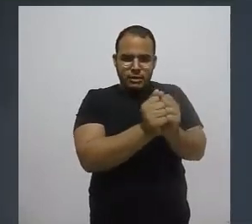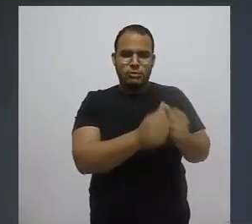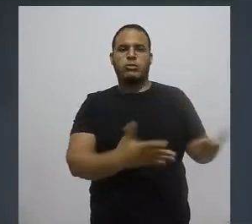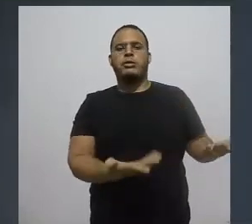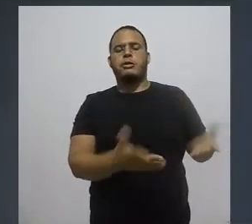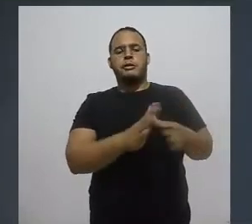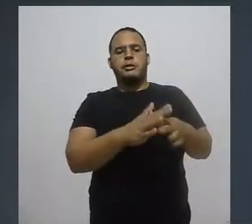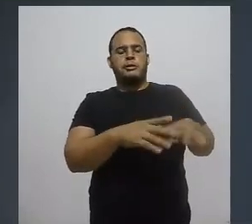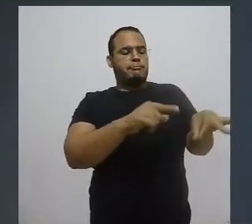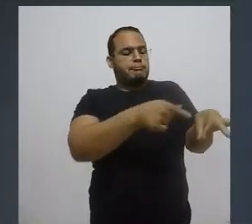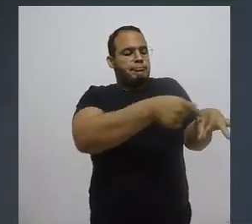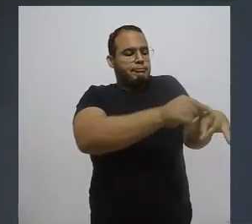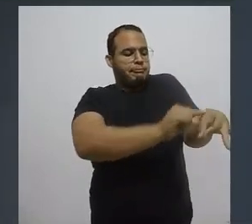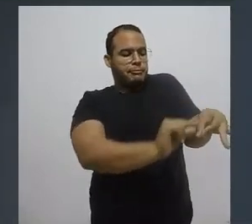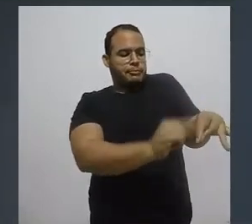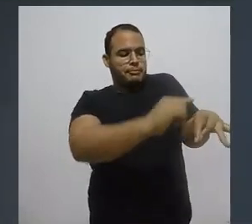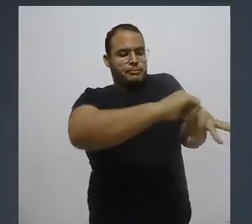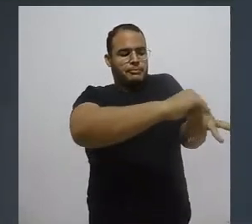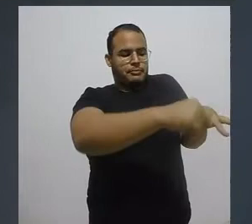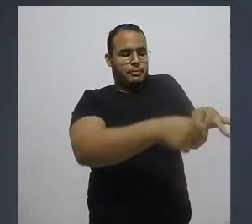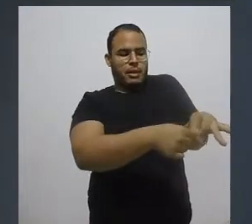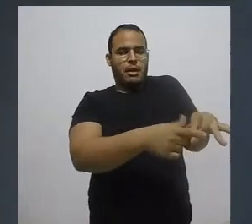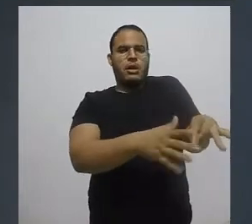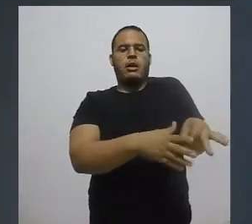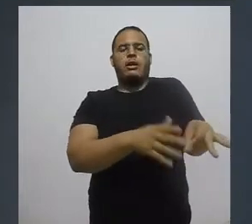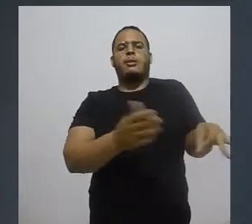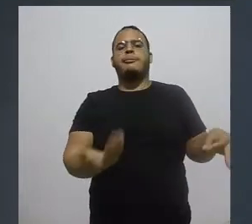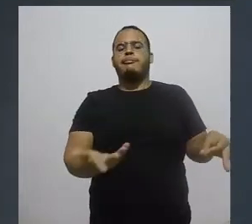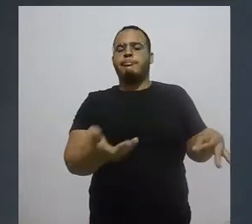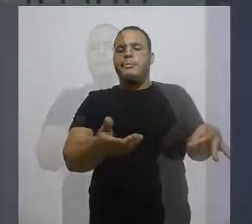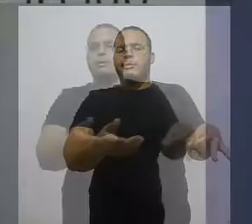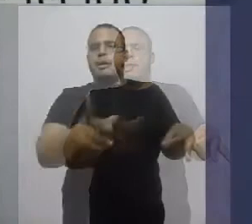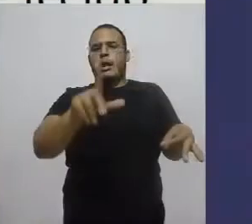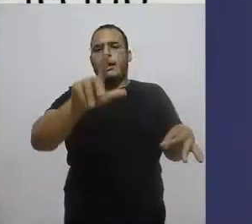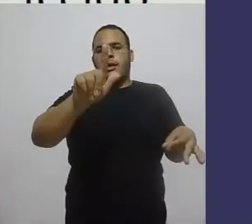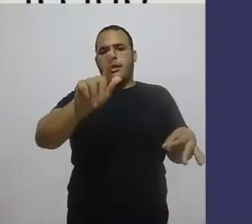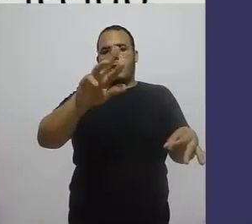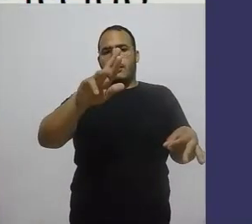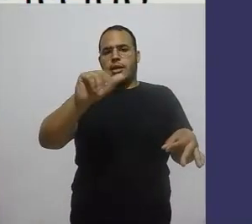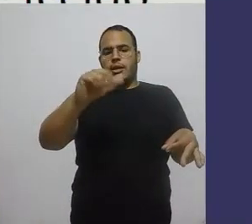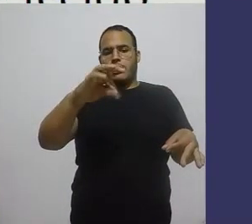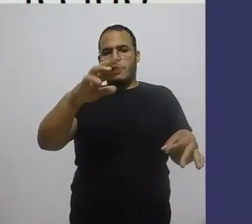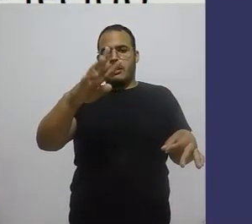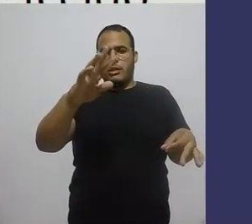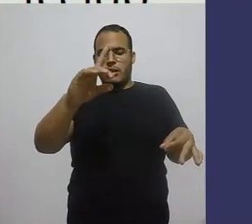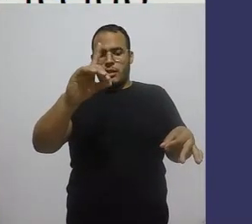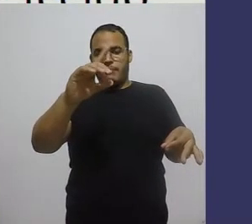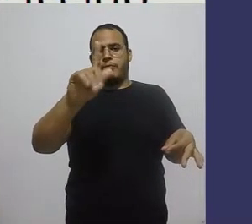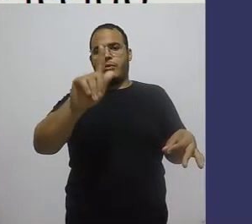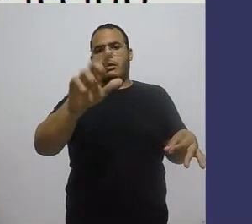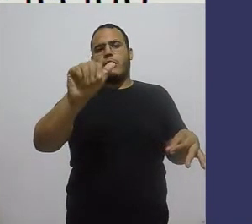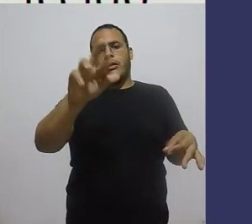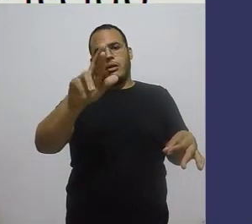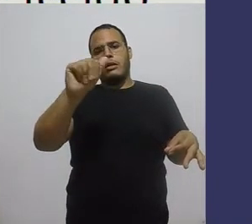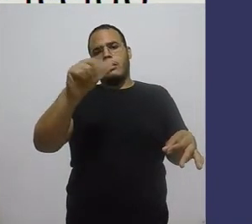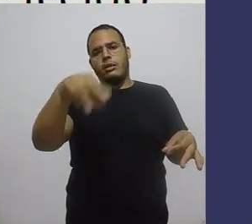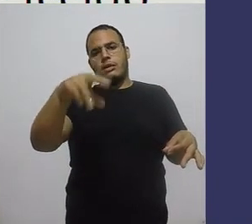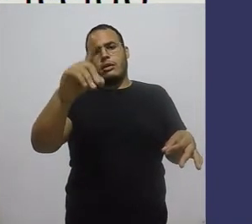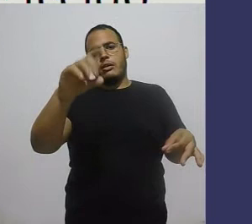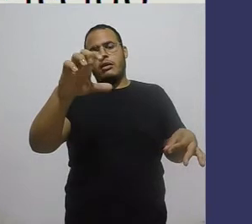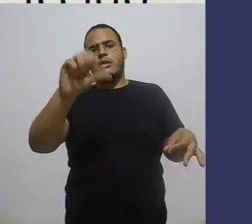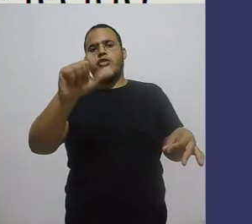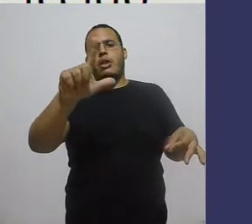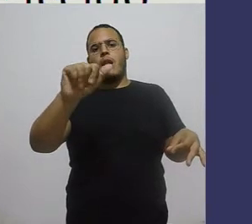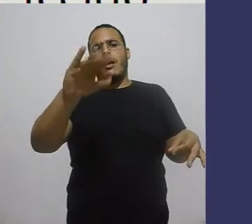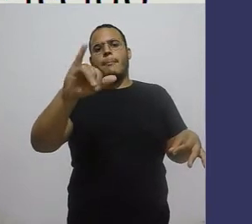grandes lábios, né, que também são chamados de lábios maiores, como mais uma vez, assim como os pequenos lábios, as duas